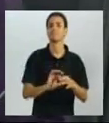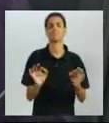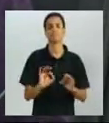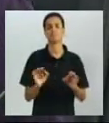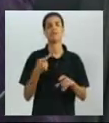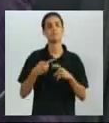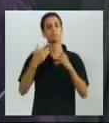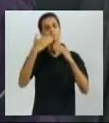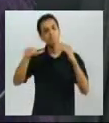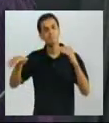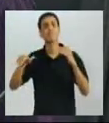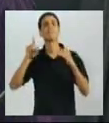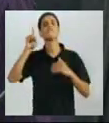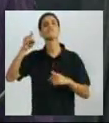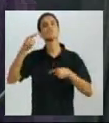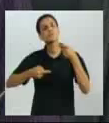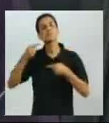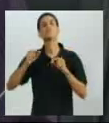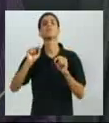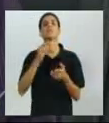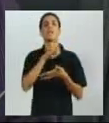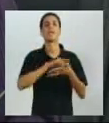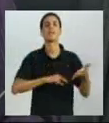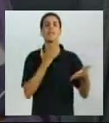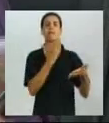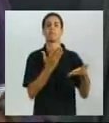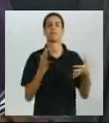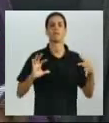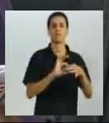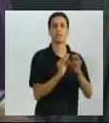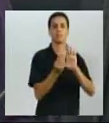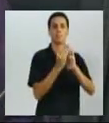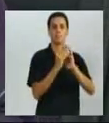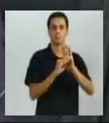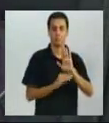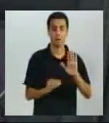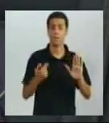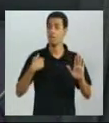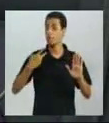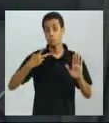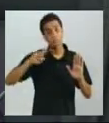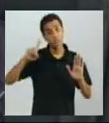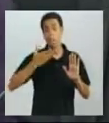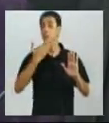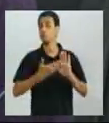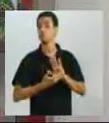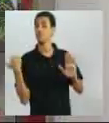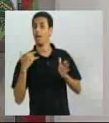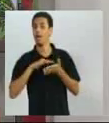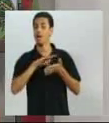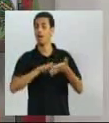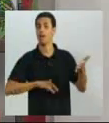Vossa Excelência está se referindo a um requerimento despachado na ordem do dia. E eu não havia retirado do requerimento para Vossa Excelência.